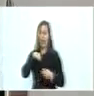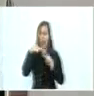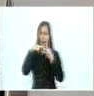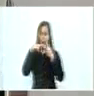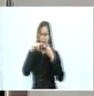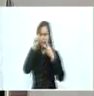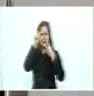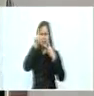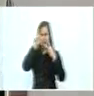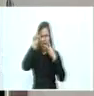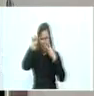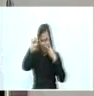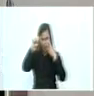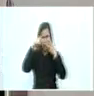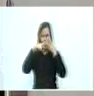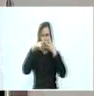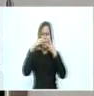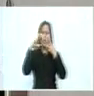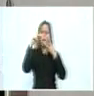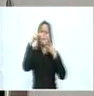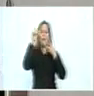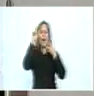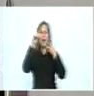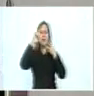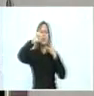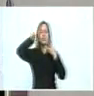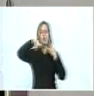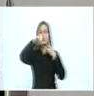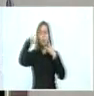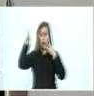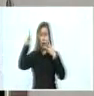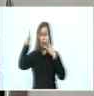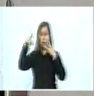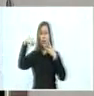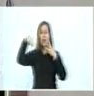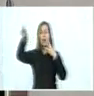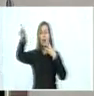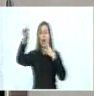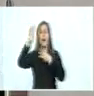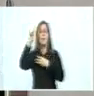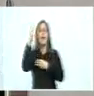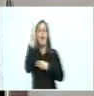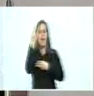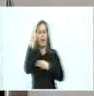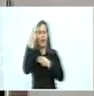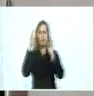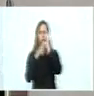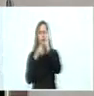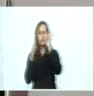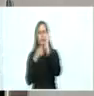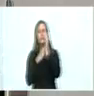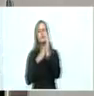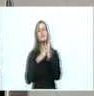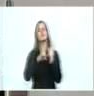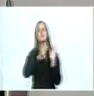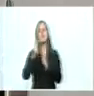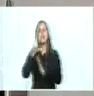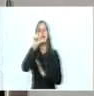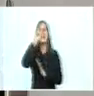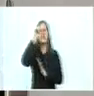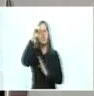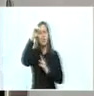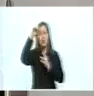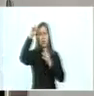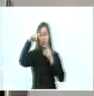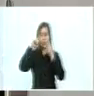o padre João, junto, reivindicando os tumbos lá, onde também, nessa demanda, teve o Lito Solene aqui brigando